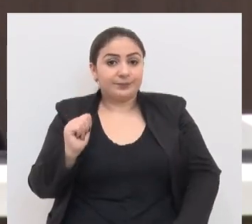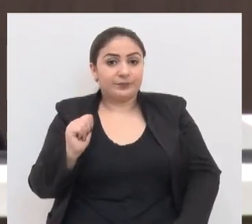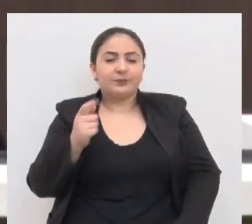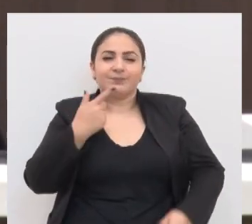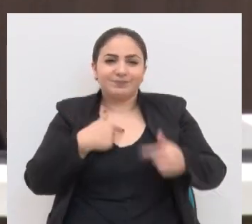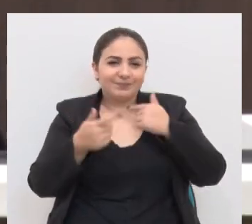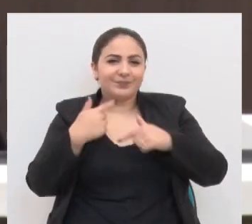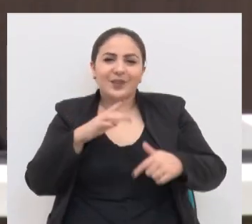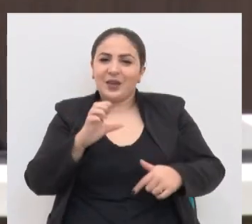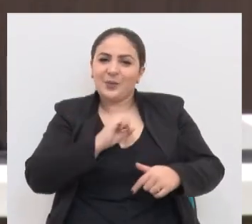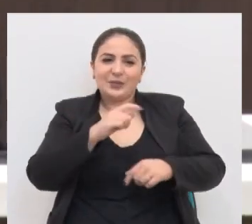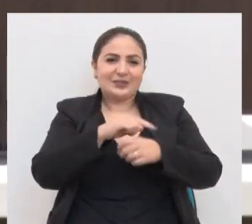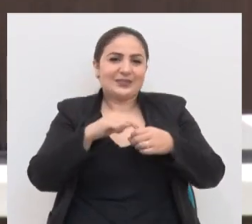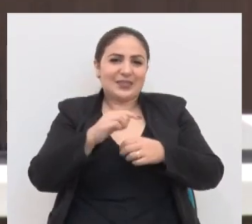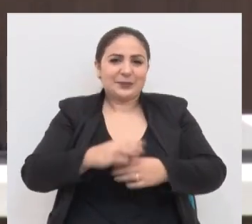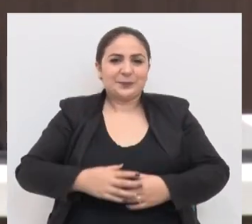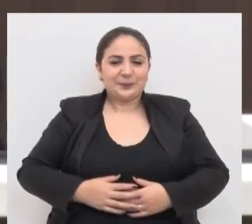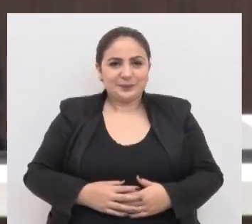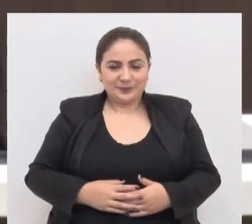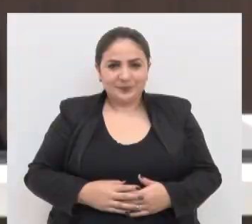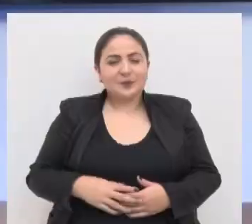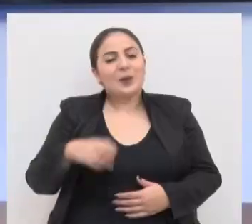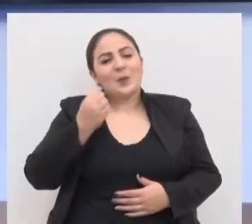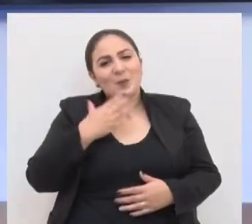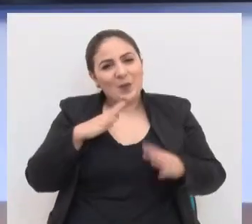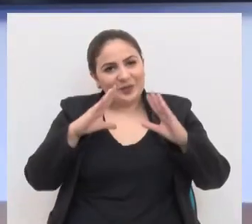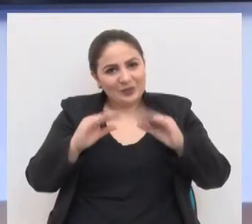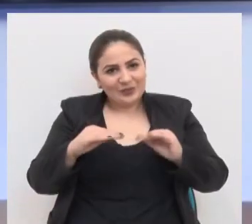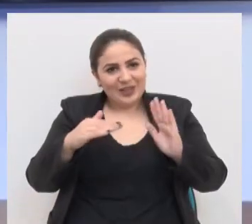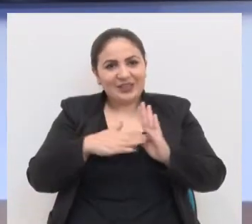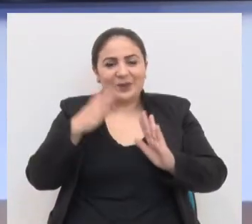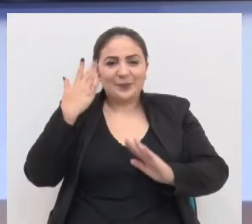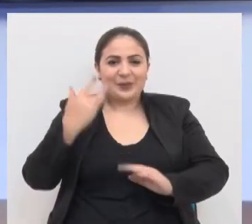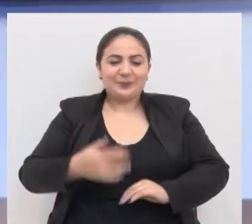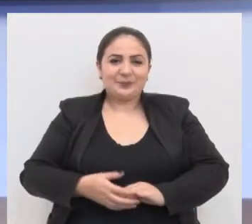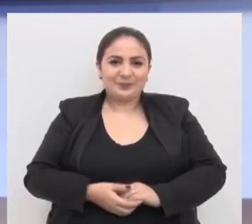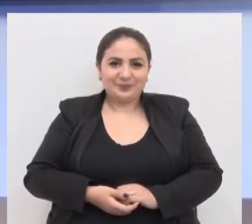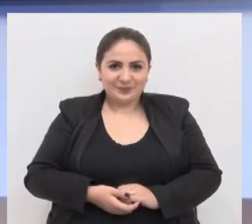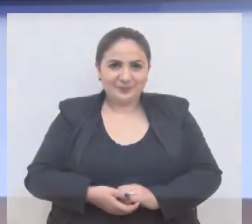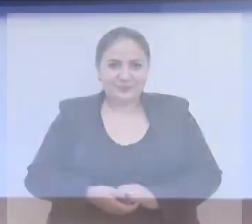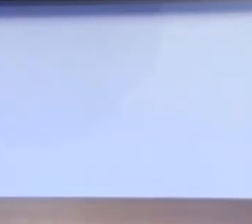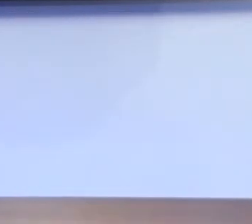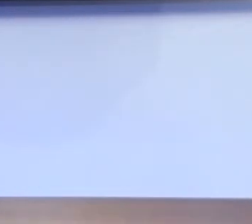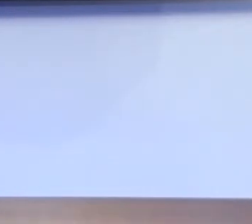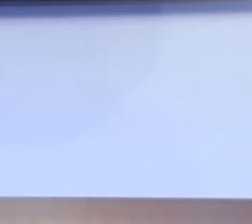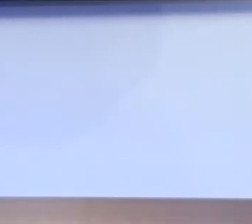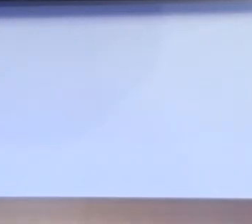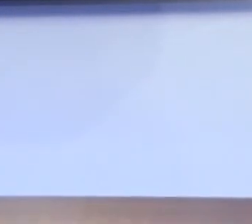gosto muito e amo muito essa cidade. Uma boa noite e até amanhã.